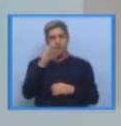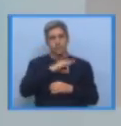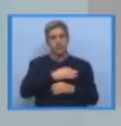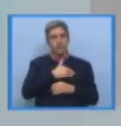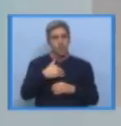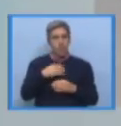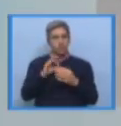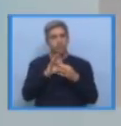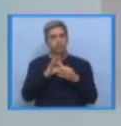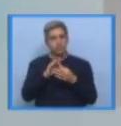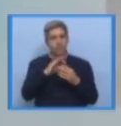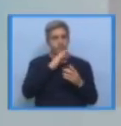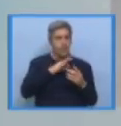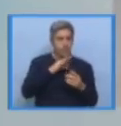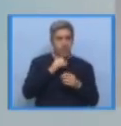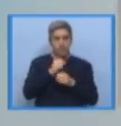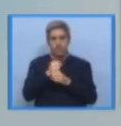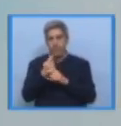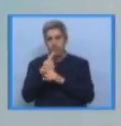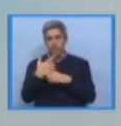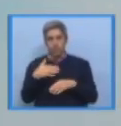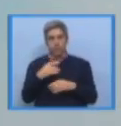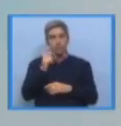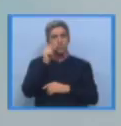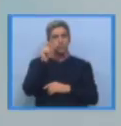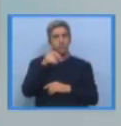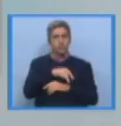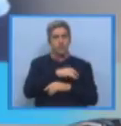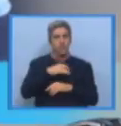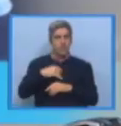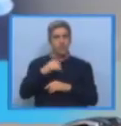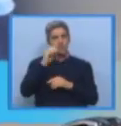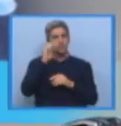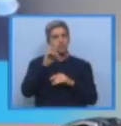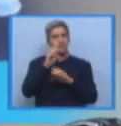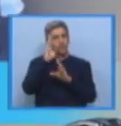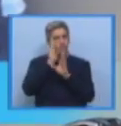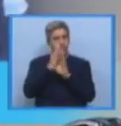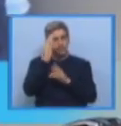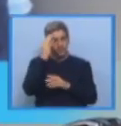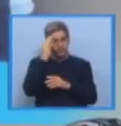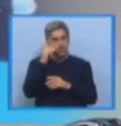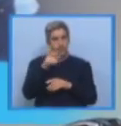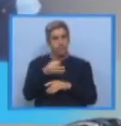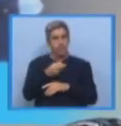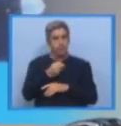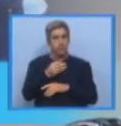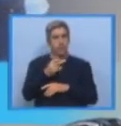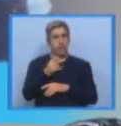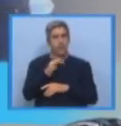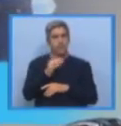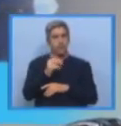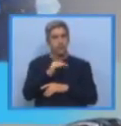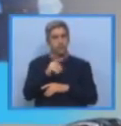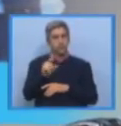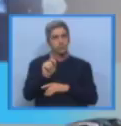conciliar a profissão com a família. Temos entre nós o médico psiquiatra Pedro Afonso, presidente desta associação. Olá, muito boa tarde.